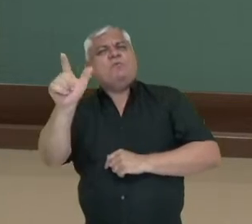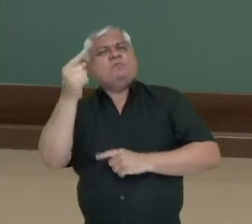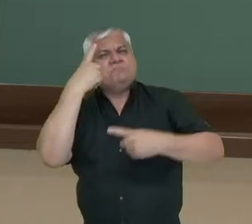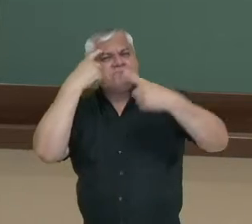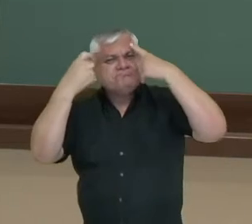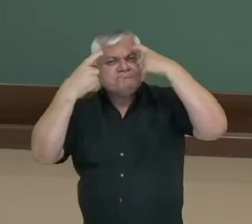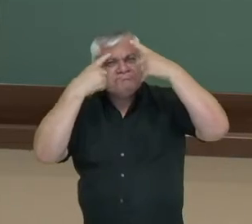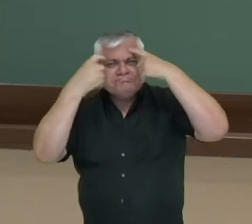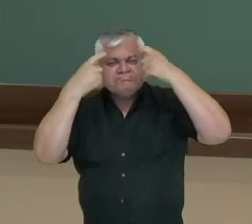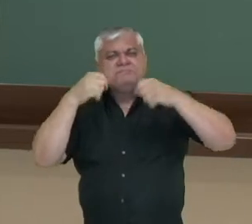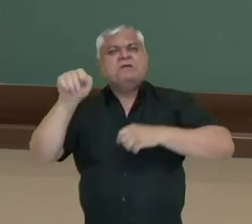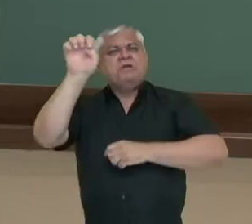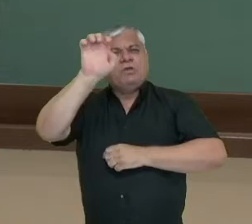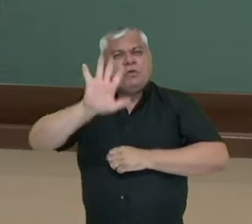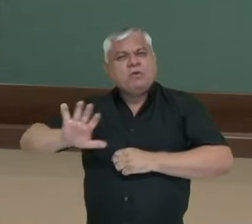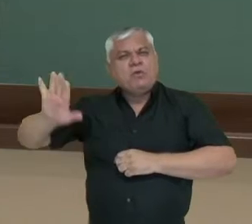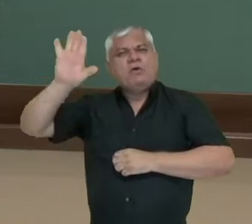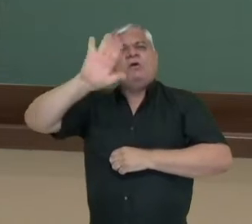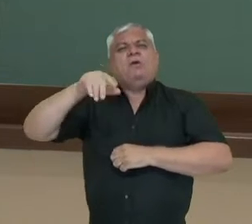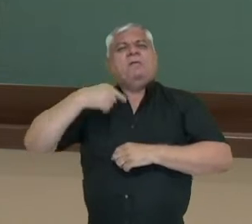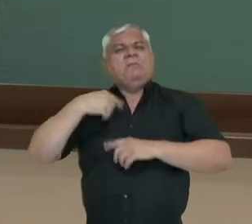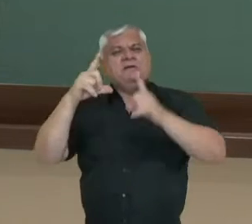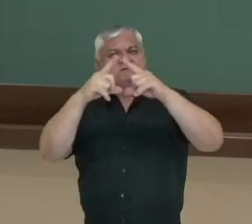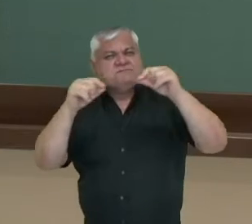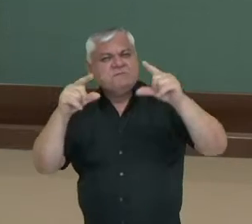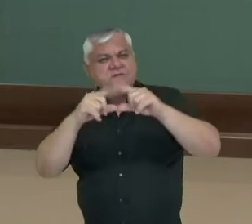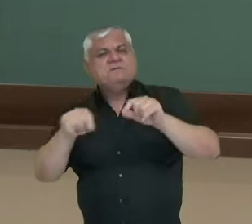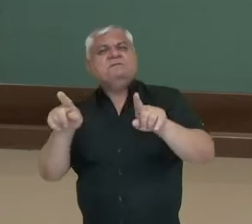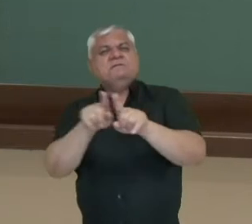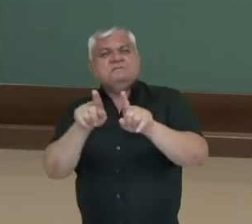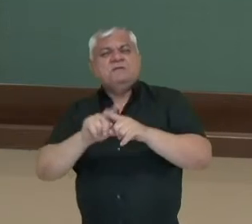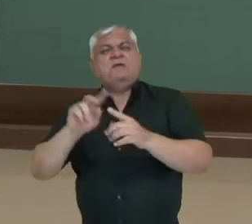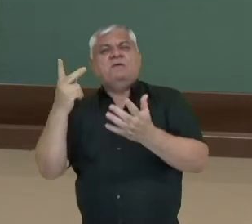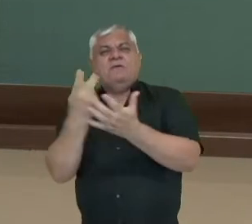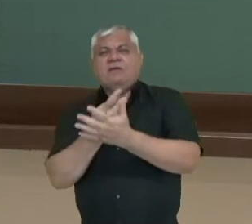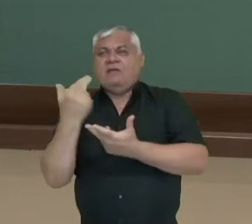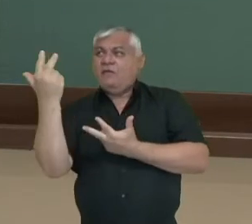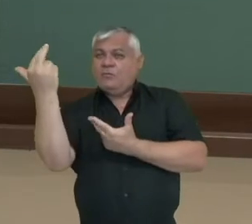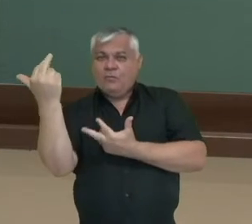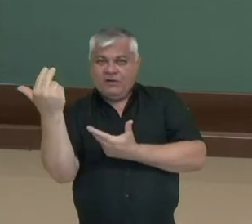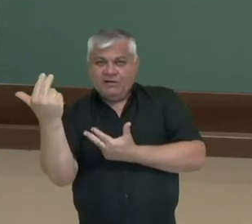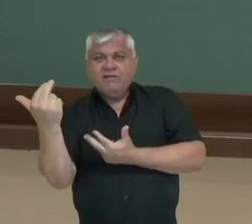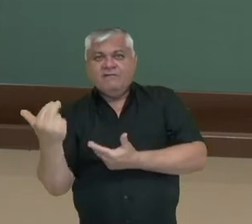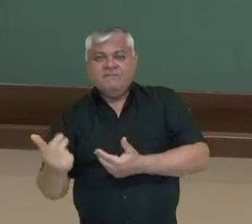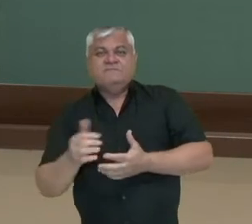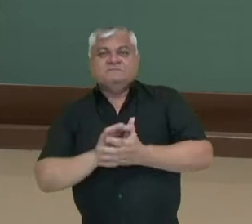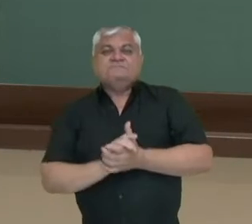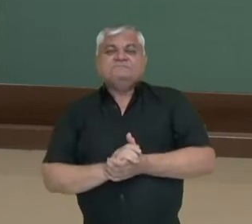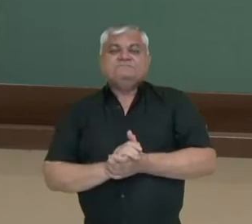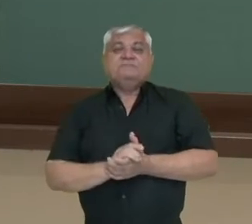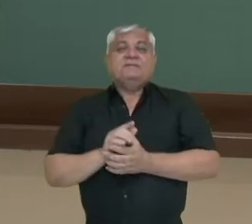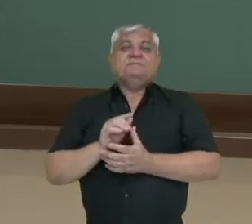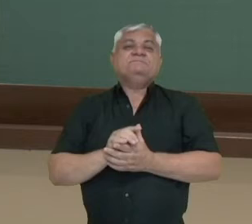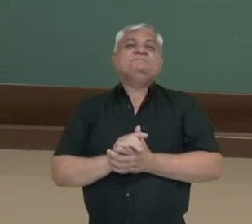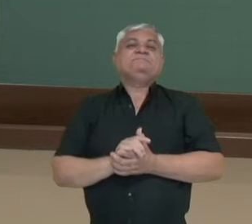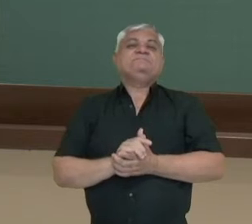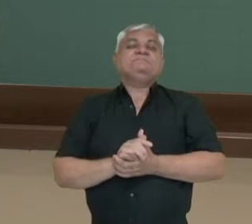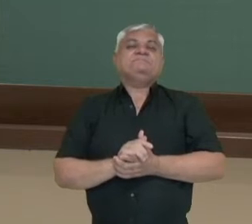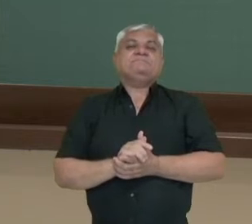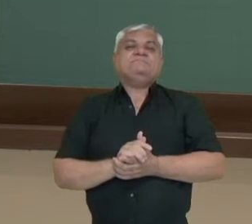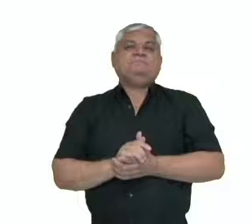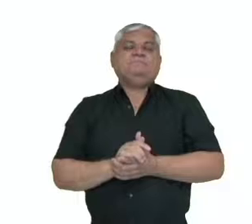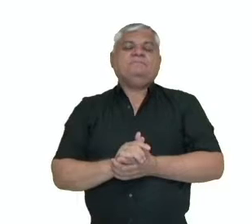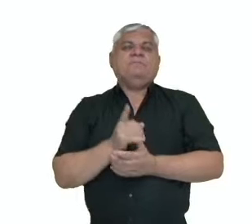ideias também na Europa Ocidental, ao Japão, que ocorriam similares de cooperativas dos princípios, né?